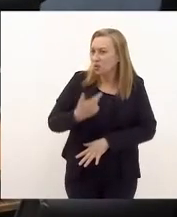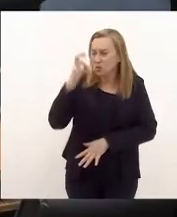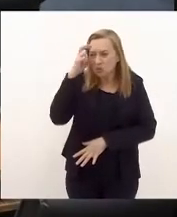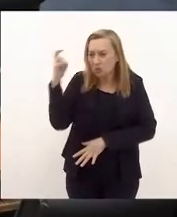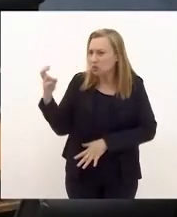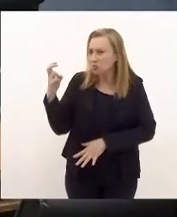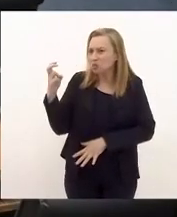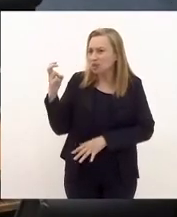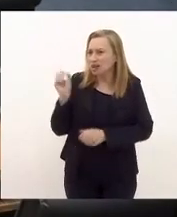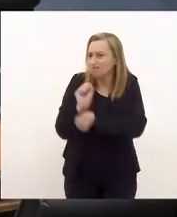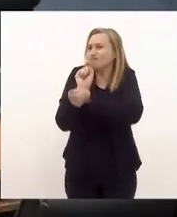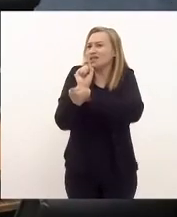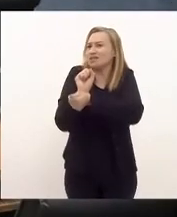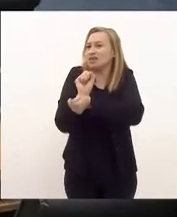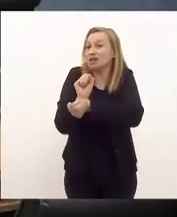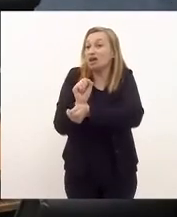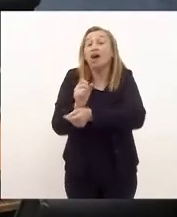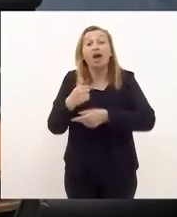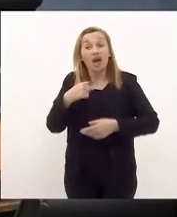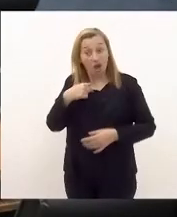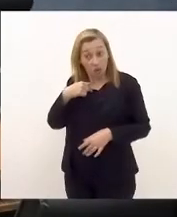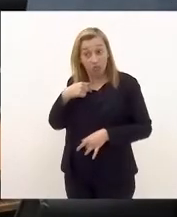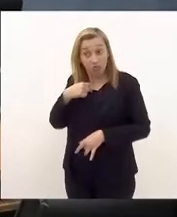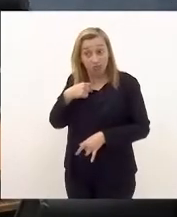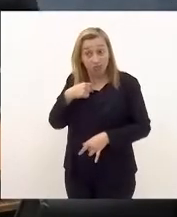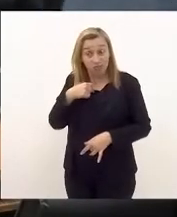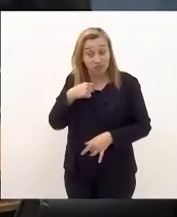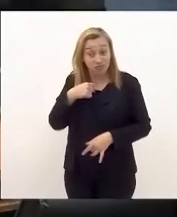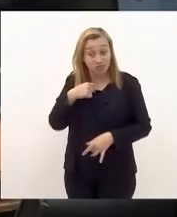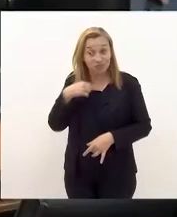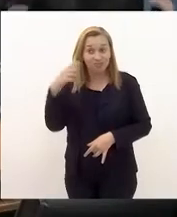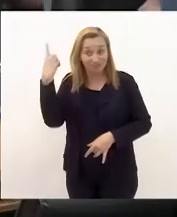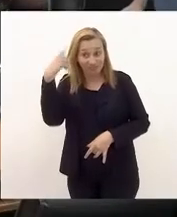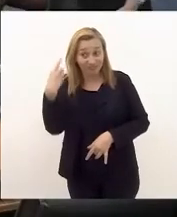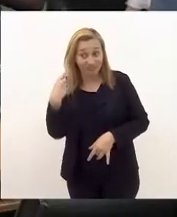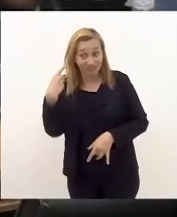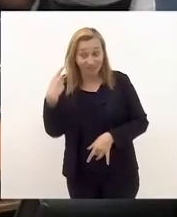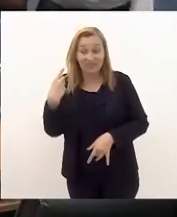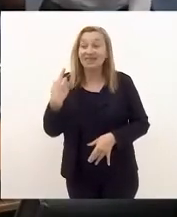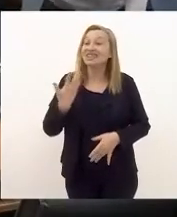é reprimida. Eu, inclusive, Dani Monteiro,